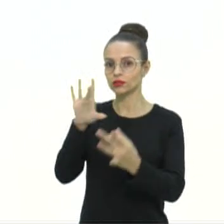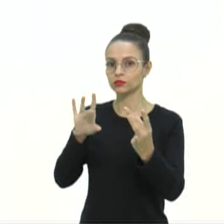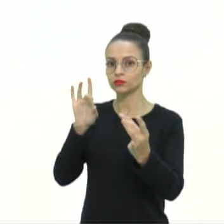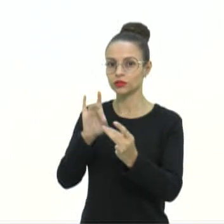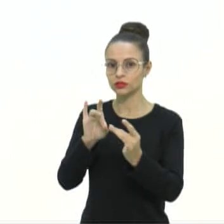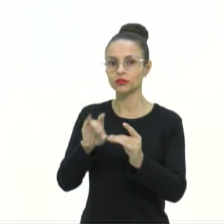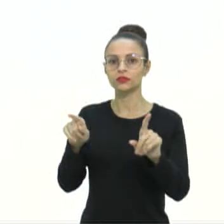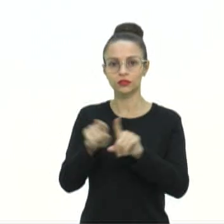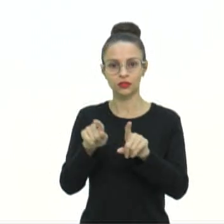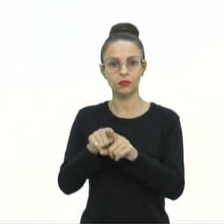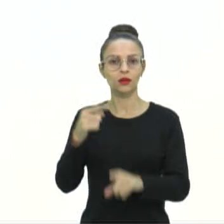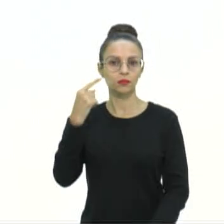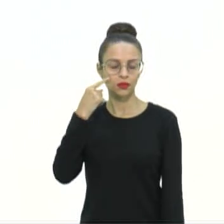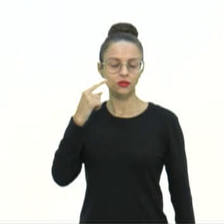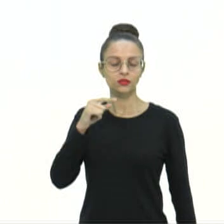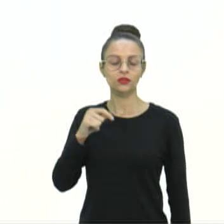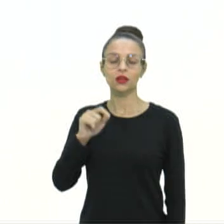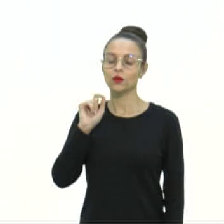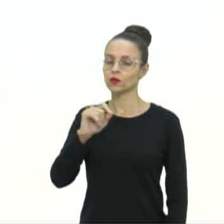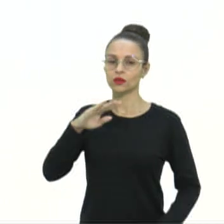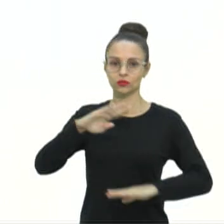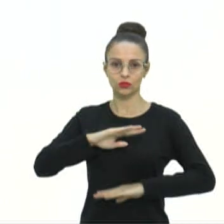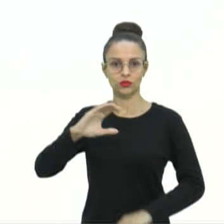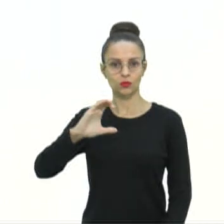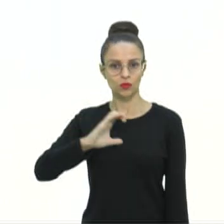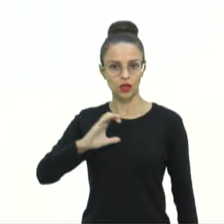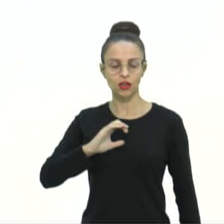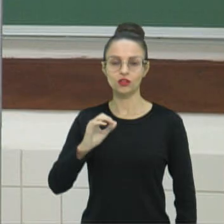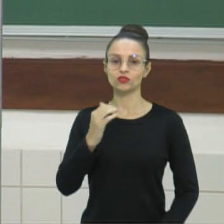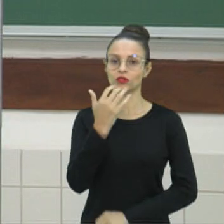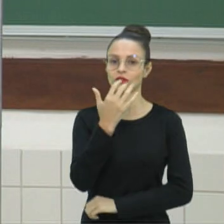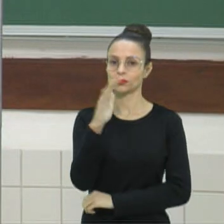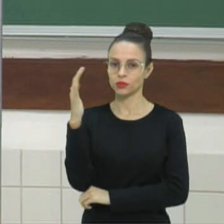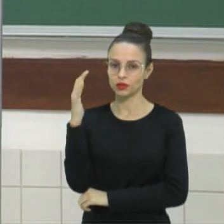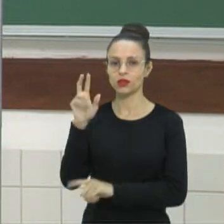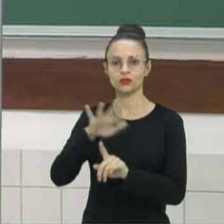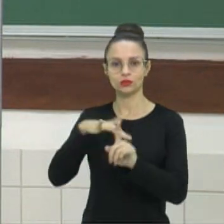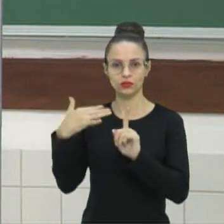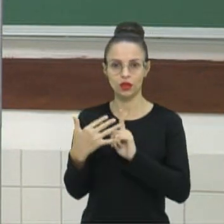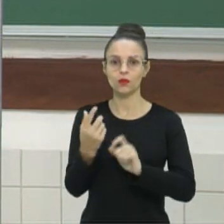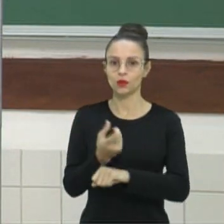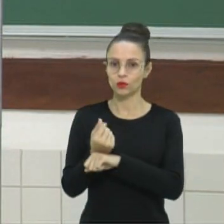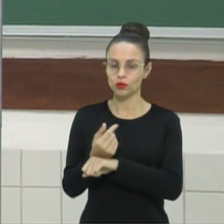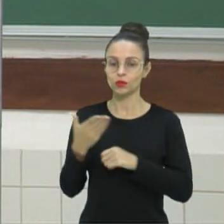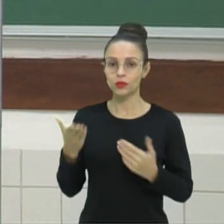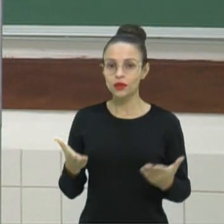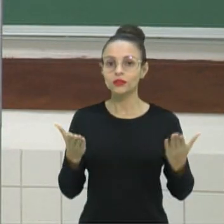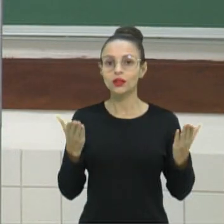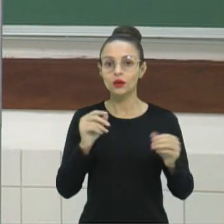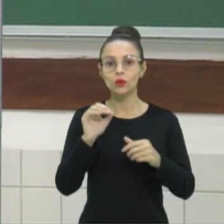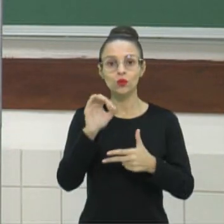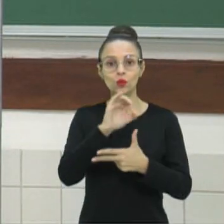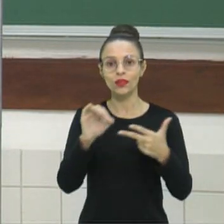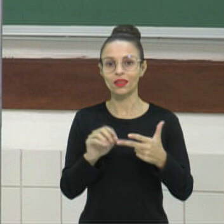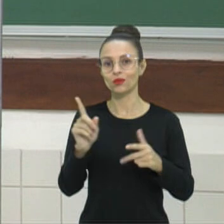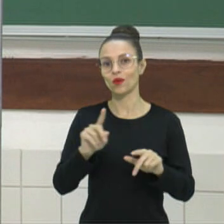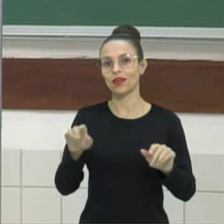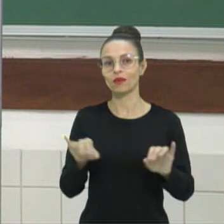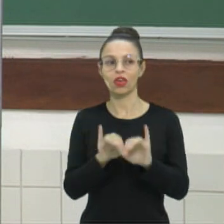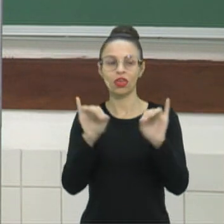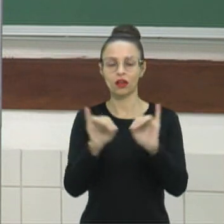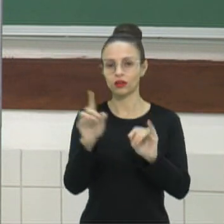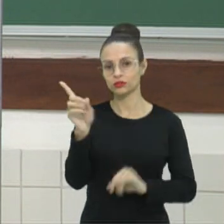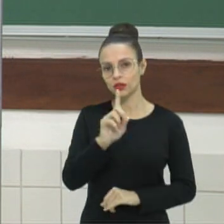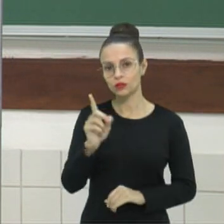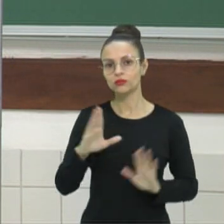implicações éticas, ambientais, sociais ou econômicas aqui, certo? Então veja que o Enem não é feito de bobeira, ele tem